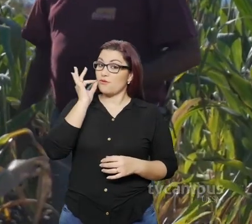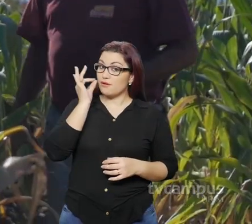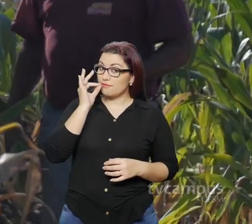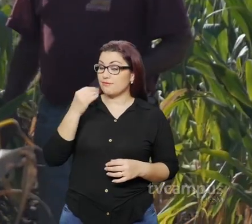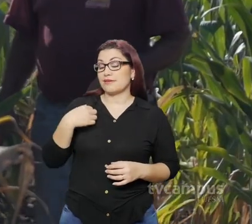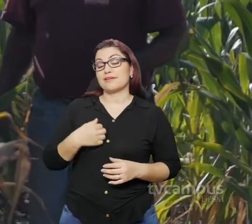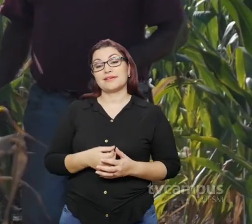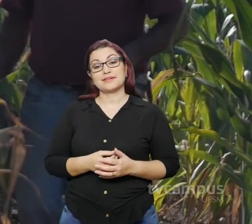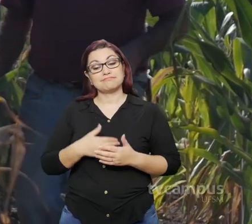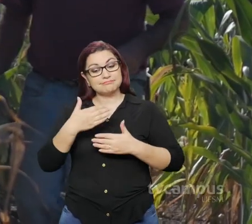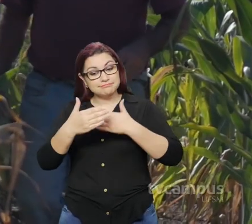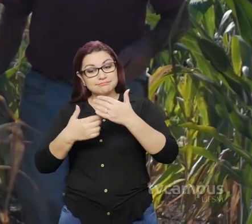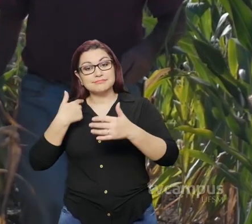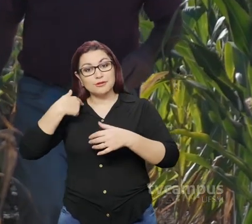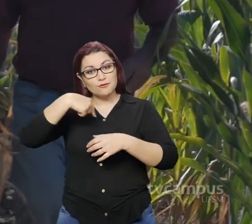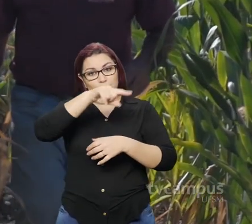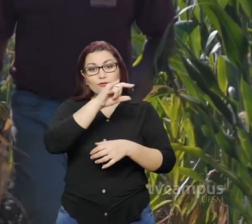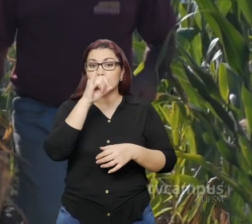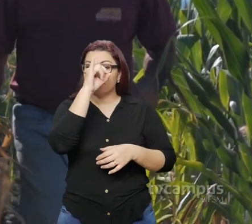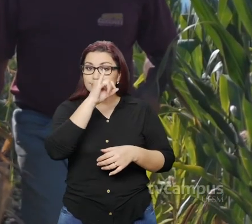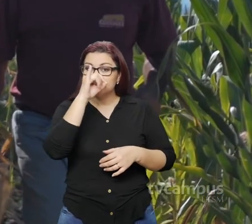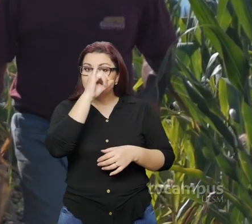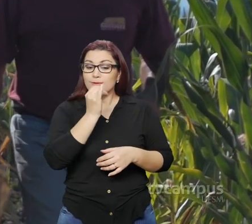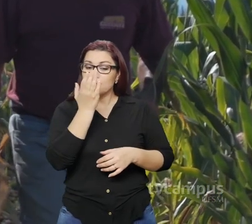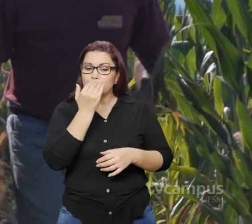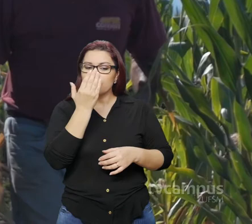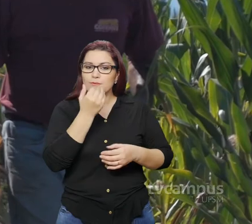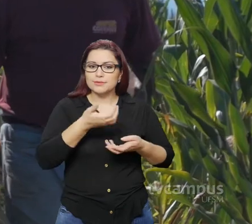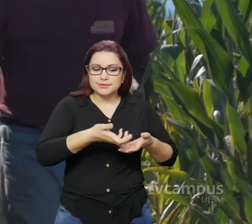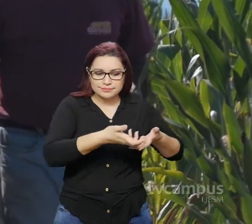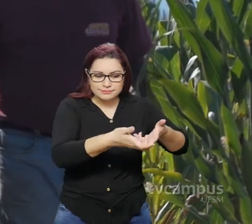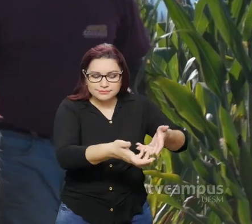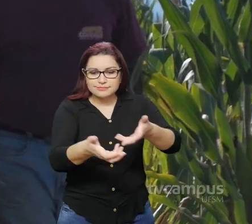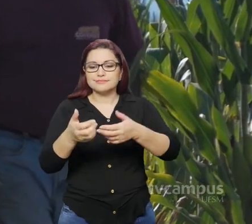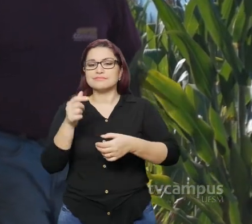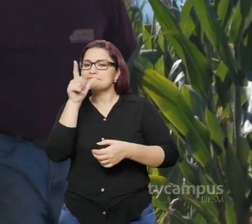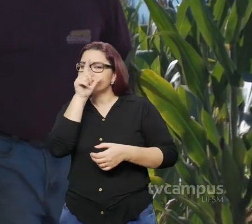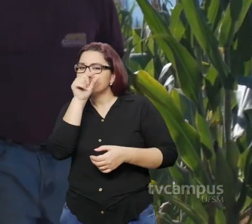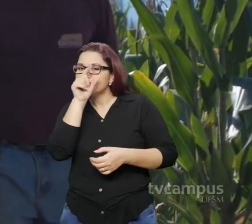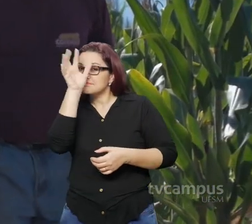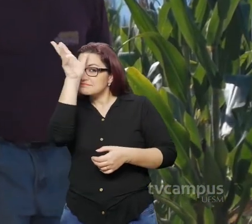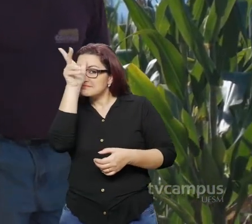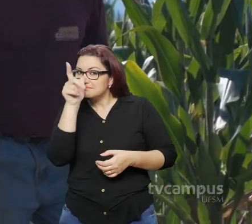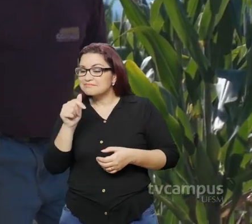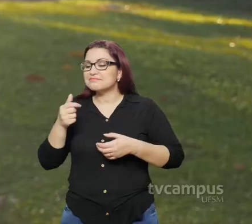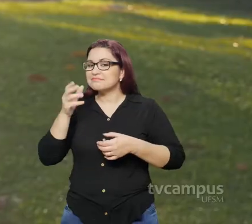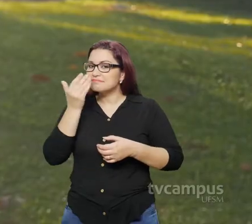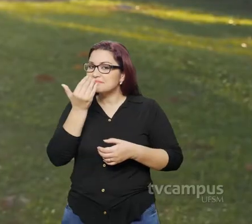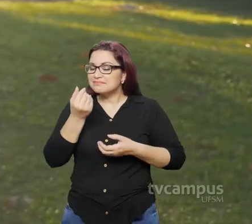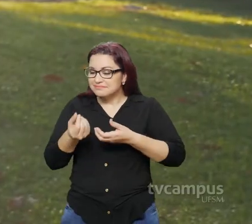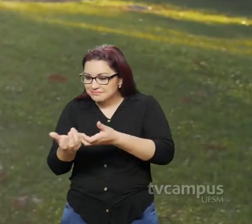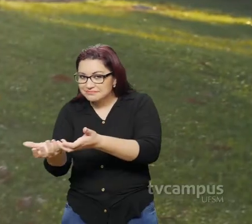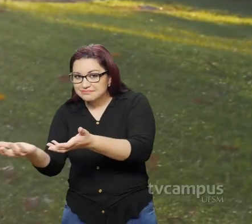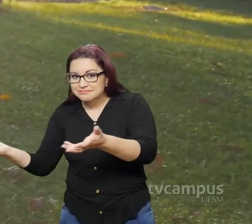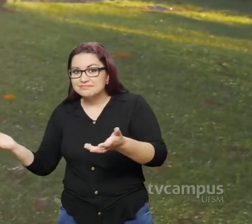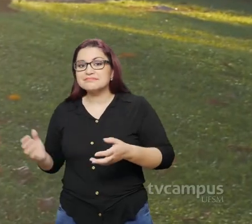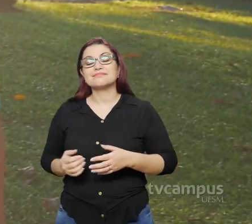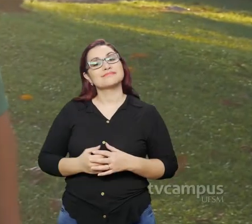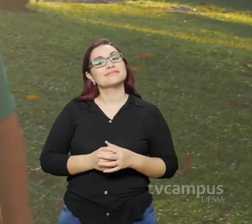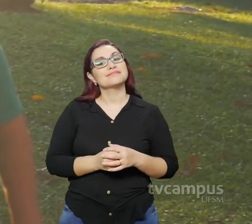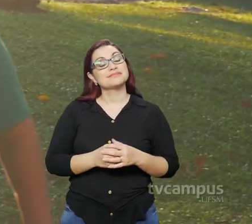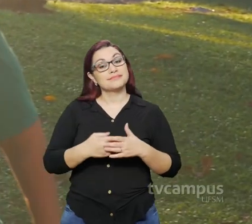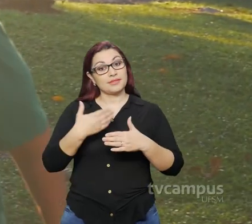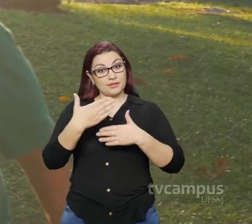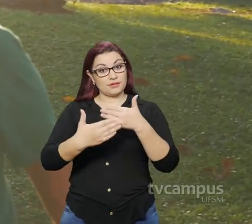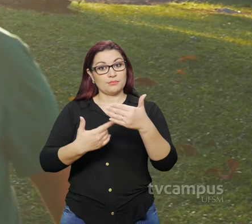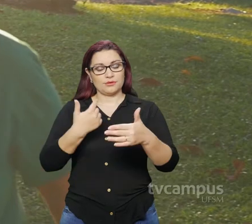para a horta. Aí a gente começa, ou é capinando, ou é colhendo, ou é plantando. Às 11 horas por aí eu venho embora, porque eu tenho que